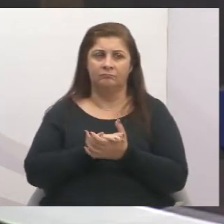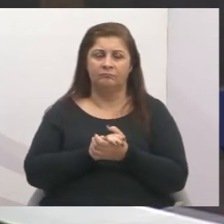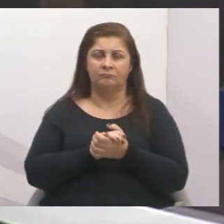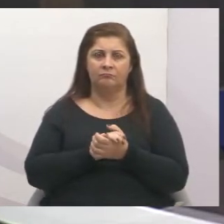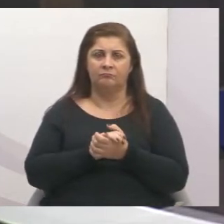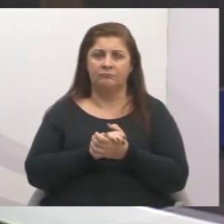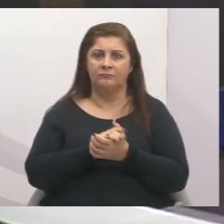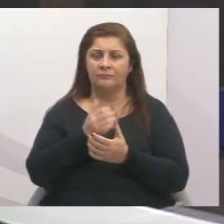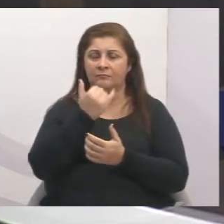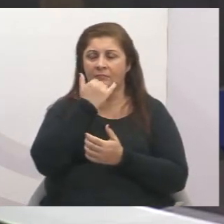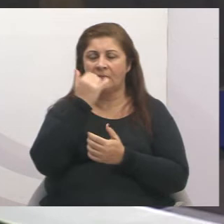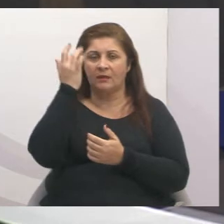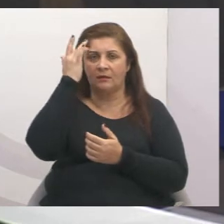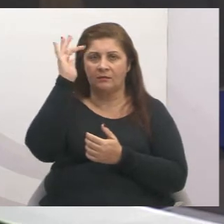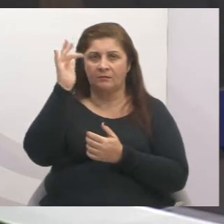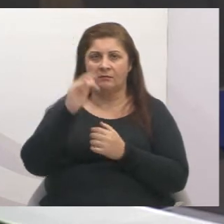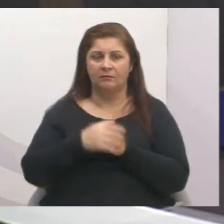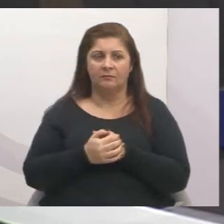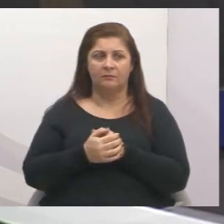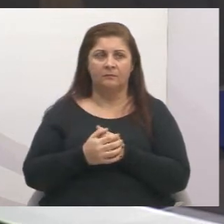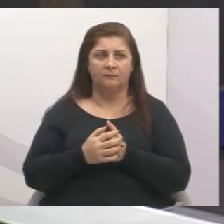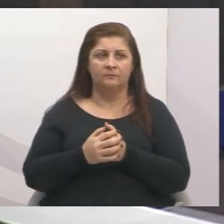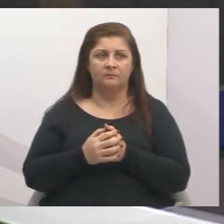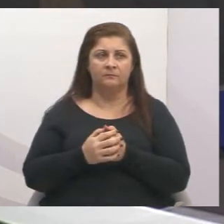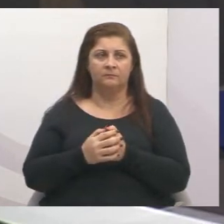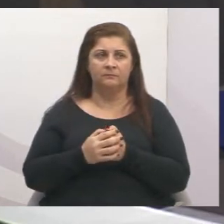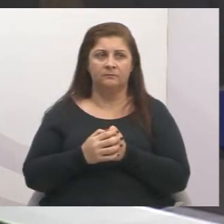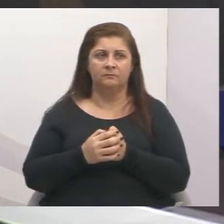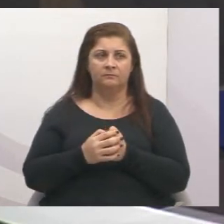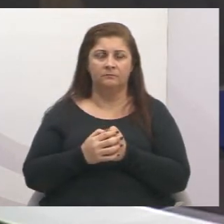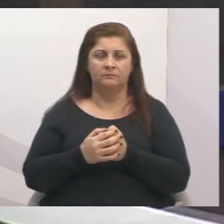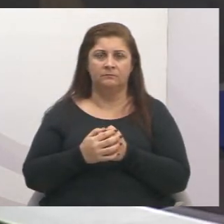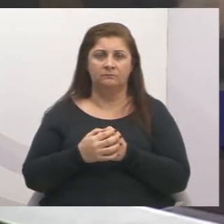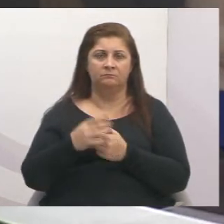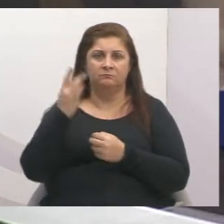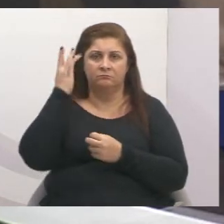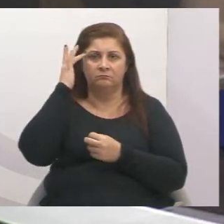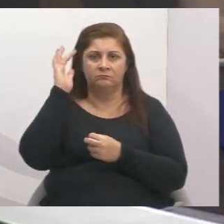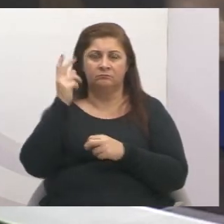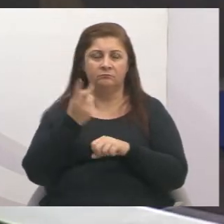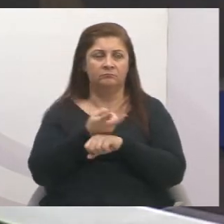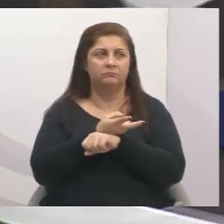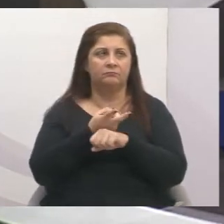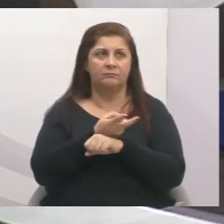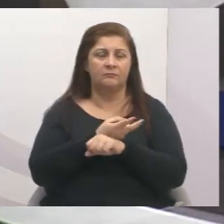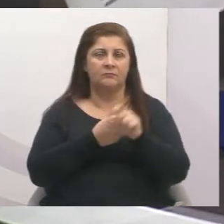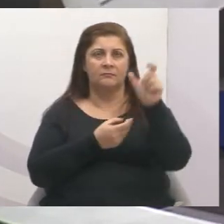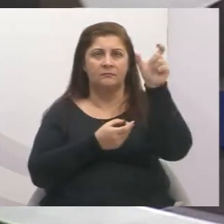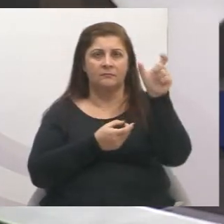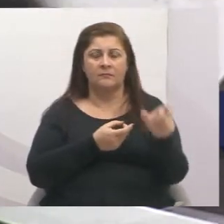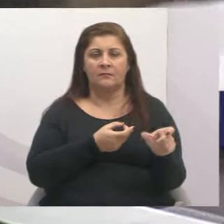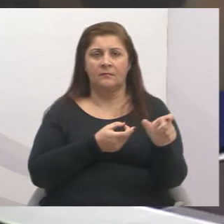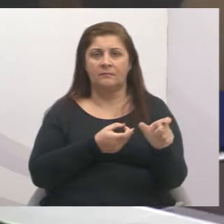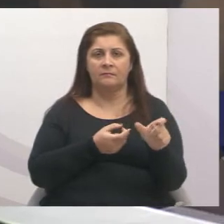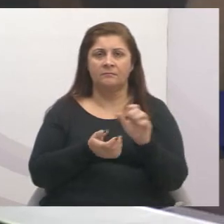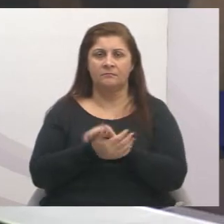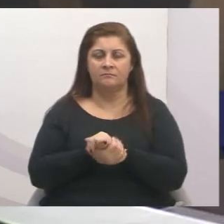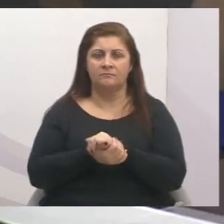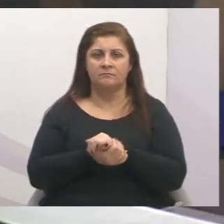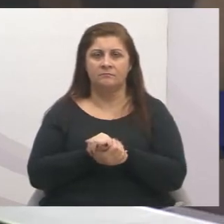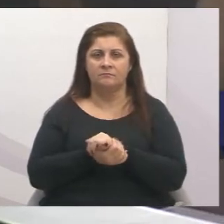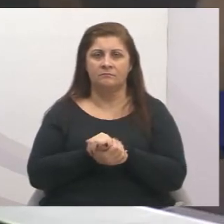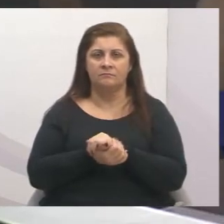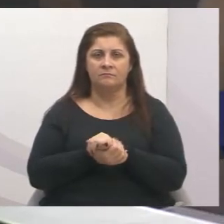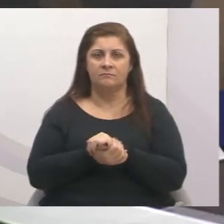perdão, eu não entendo, certo? Como eu não entendo, eu tenho que procurar quem entende. E o mais próximo para mim foi o